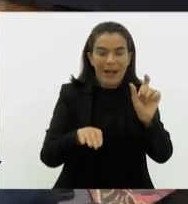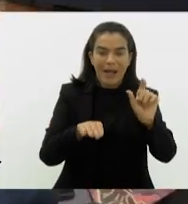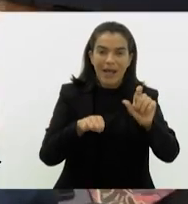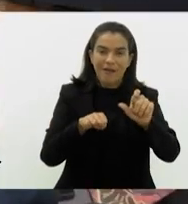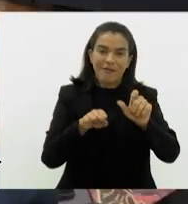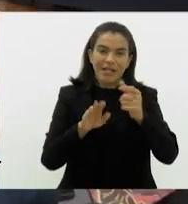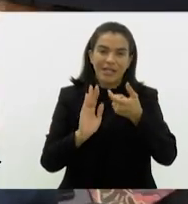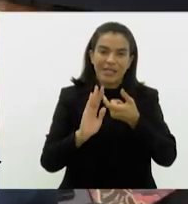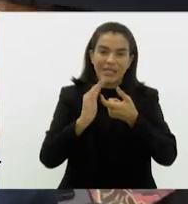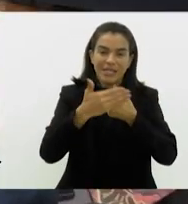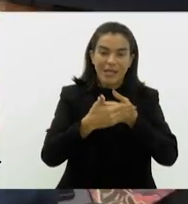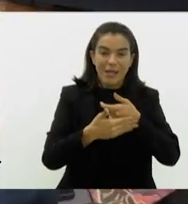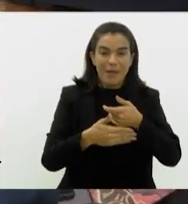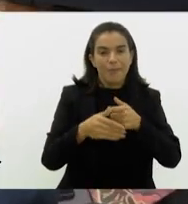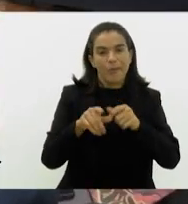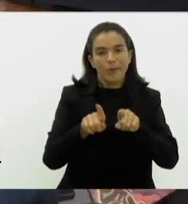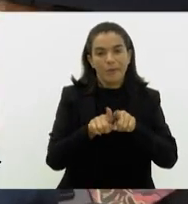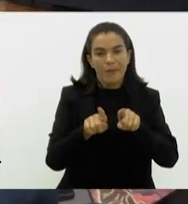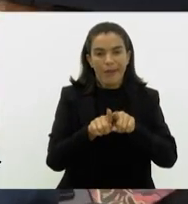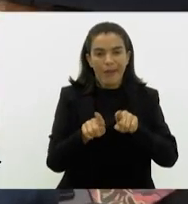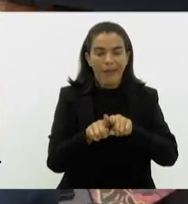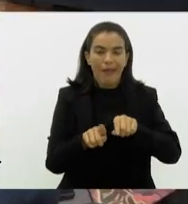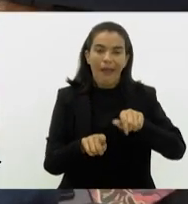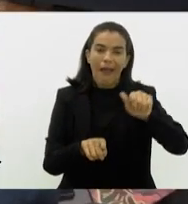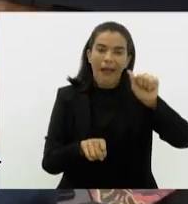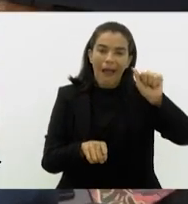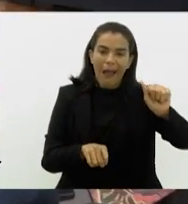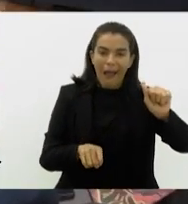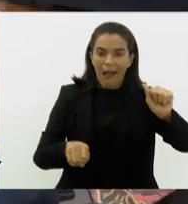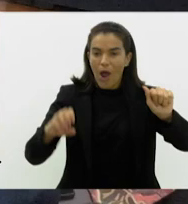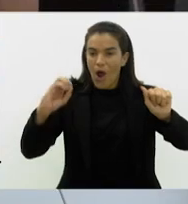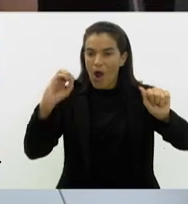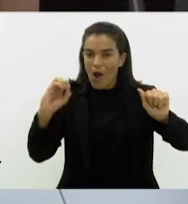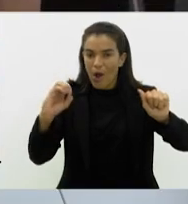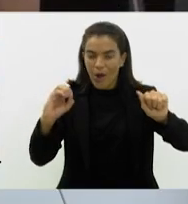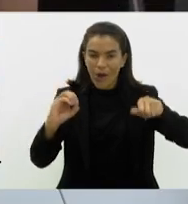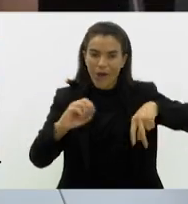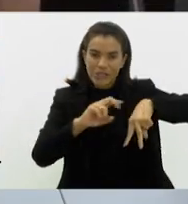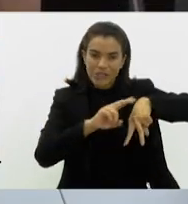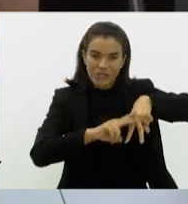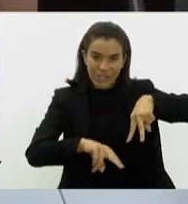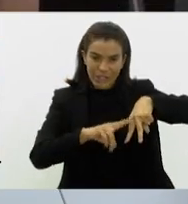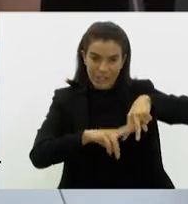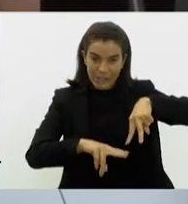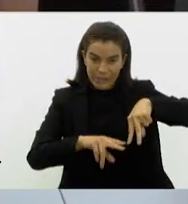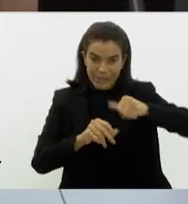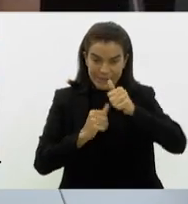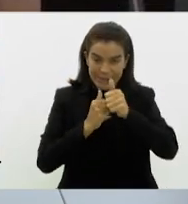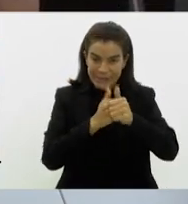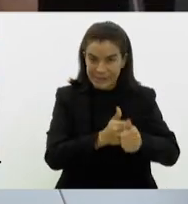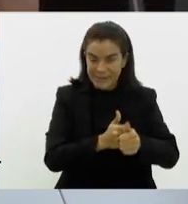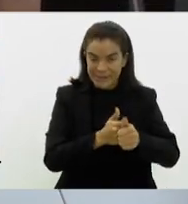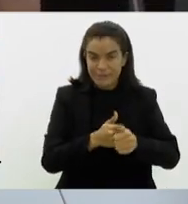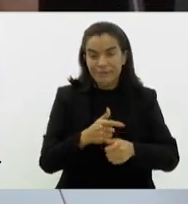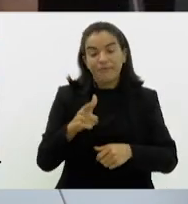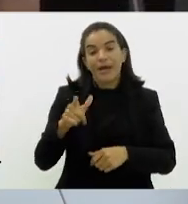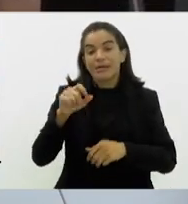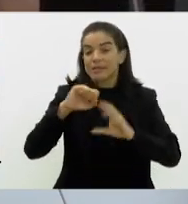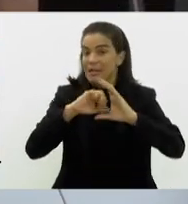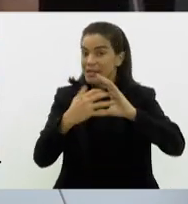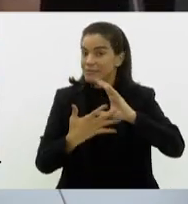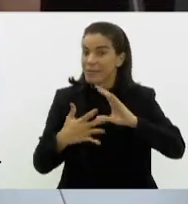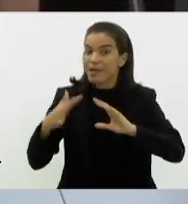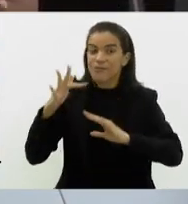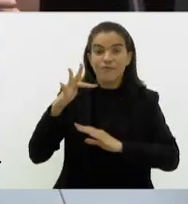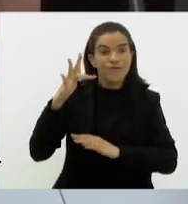espécie normativa, se uma lei ordinária resolveria. Pois é. Mas, sim, mas aí é sobre os aspectos futuros, todos que